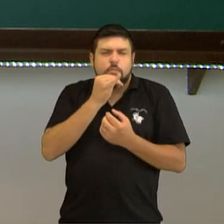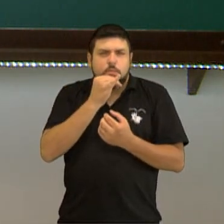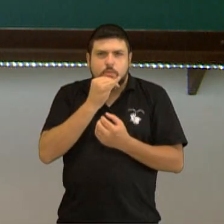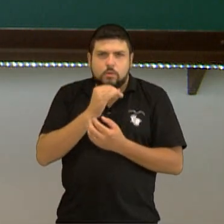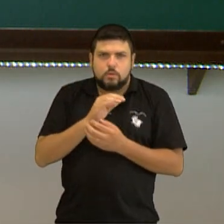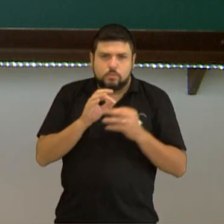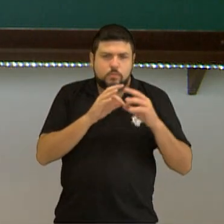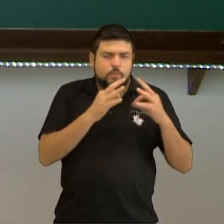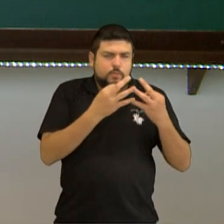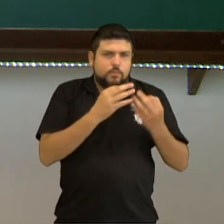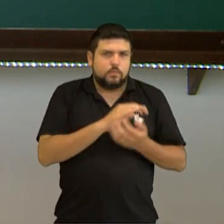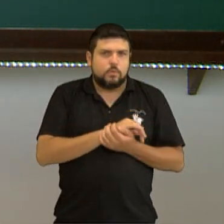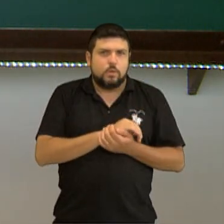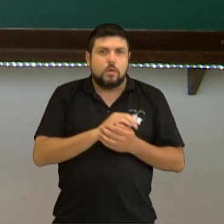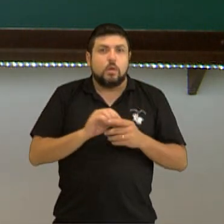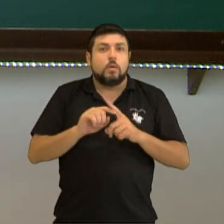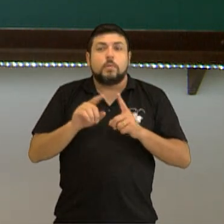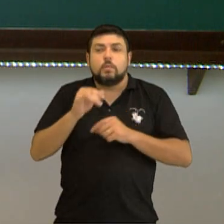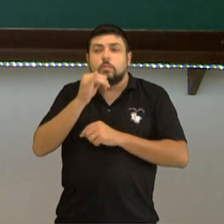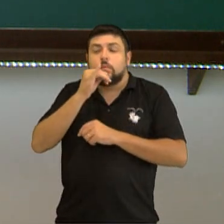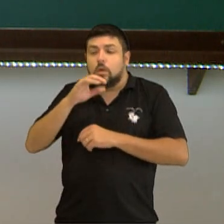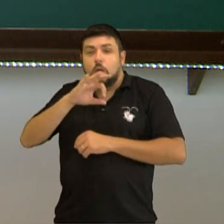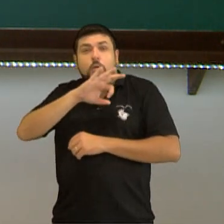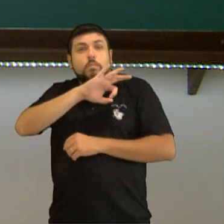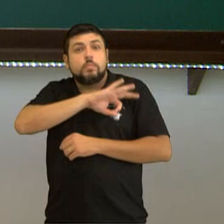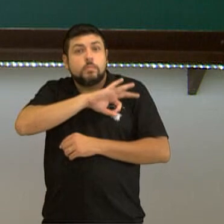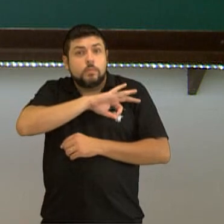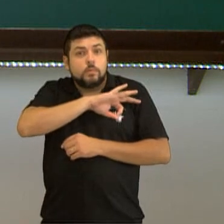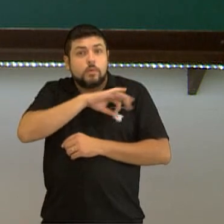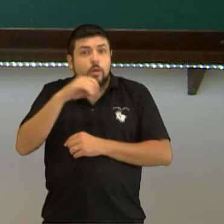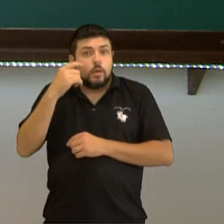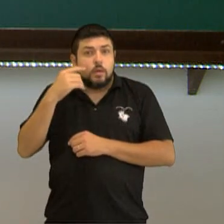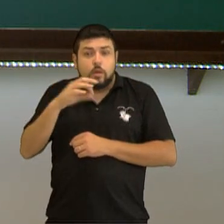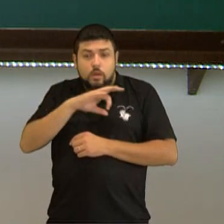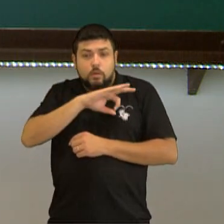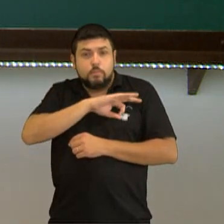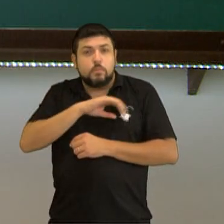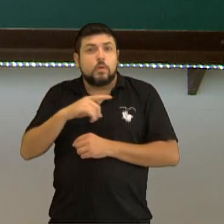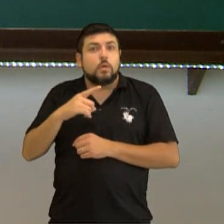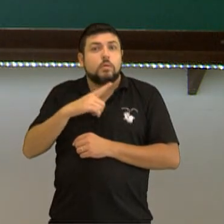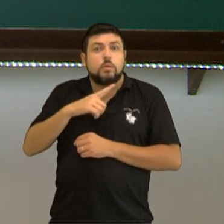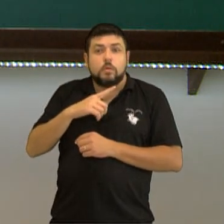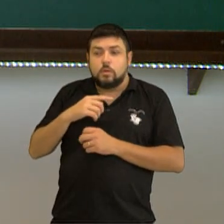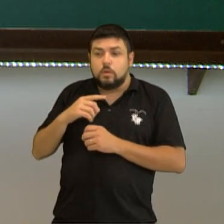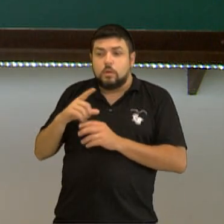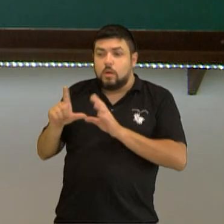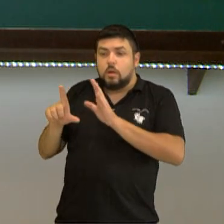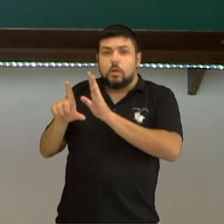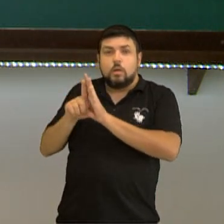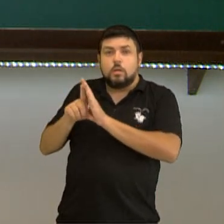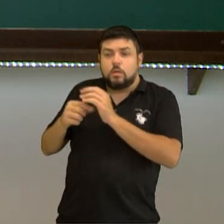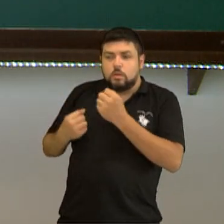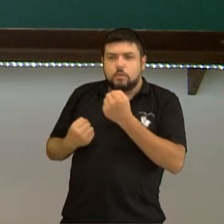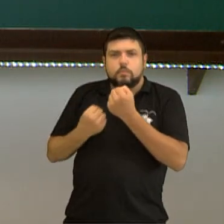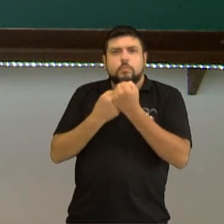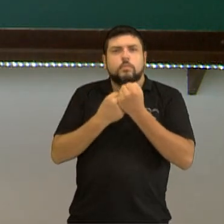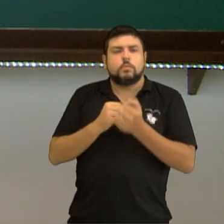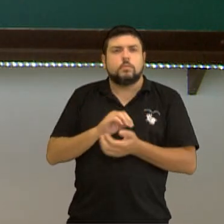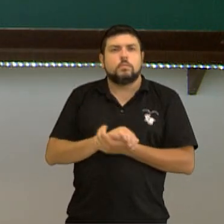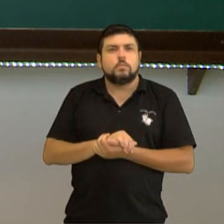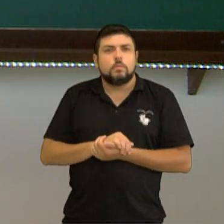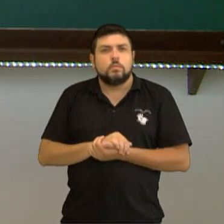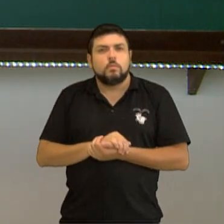instituições oficiais, por exemplo, como a própria polícia, a polícia tem o meio legítimo do poder. A polícia tem a autoridade do